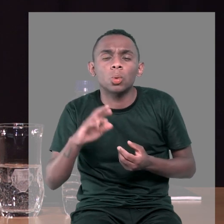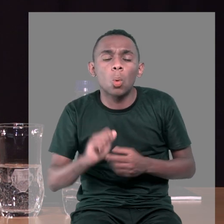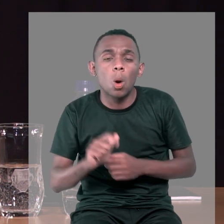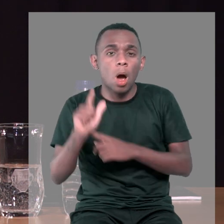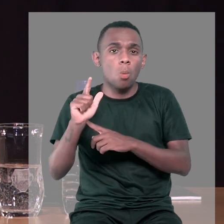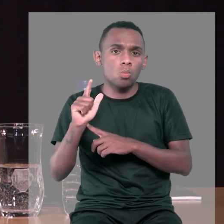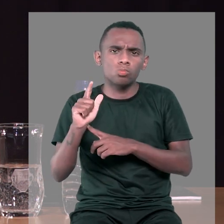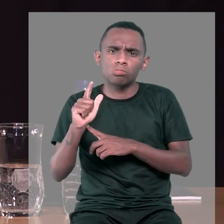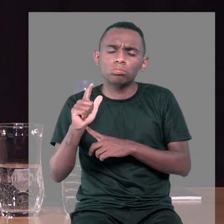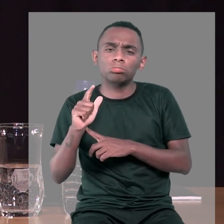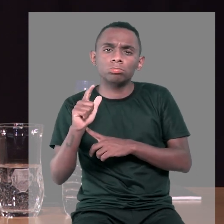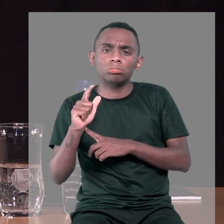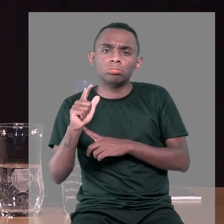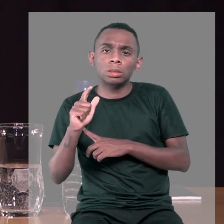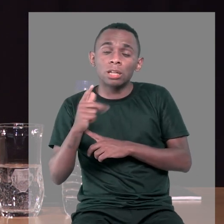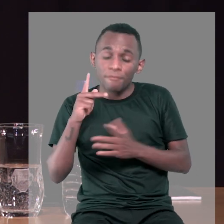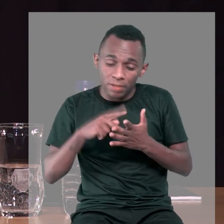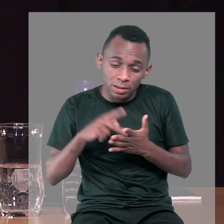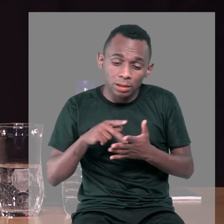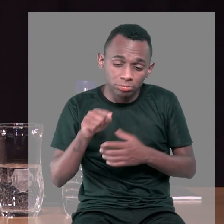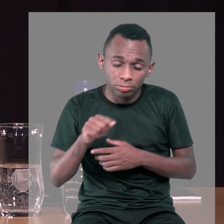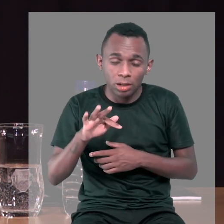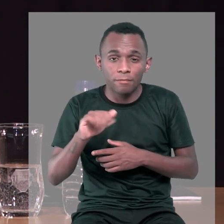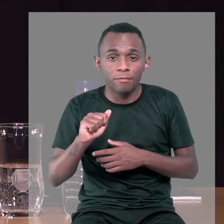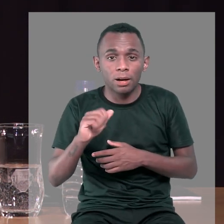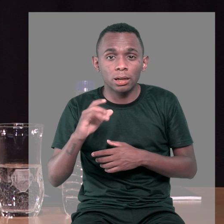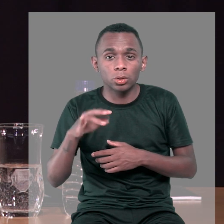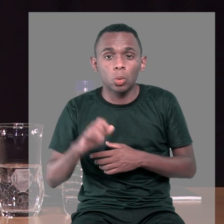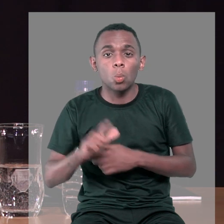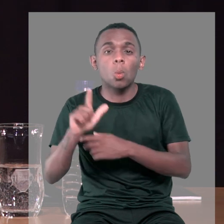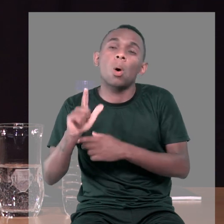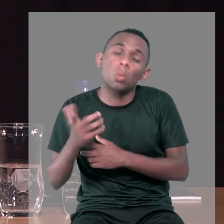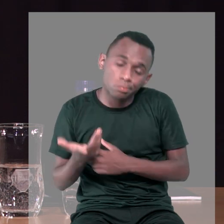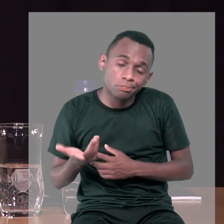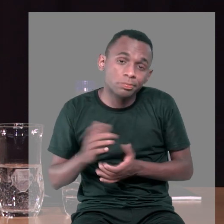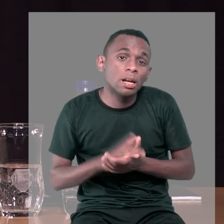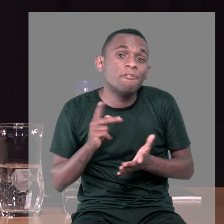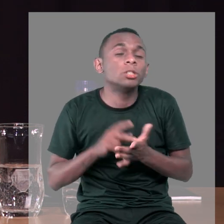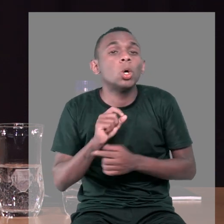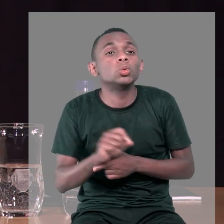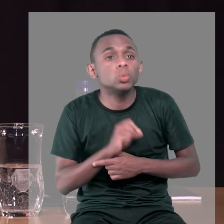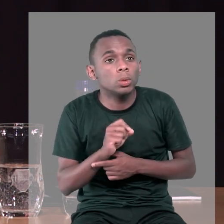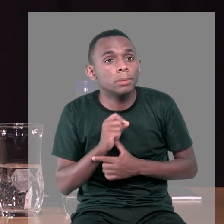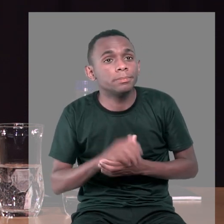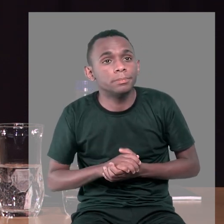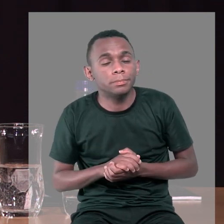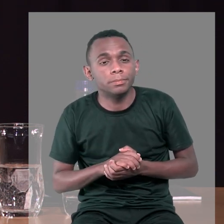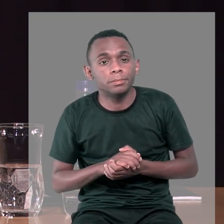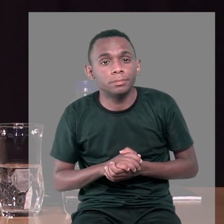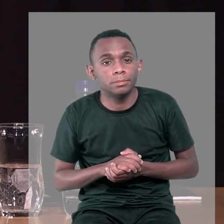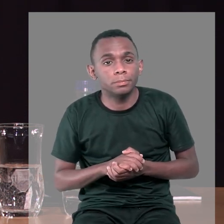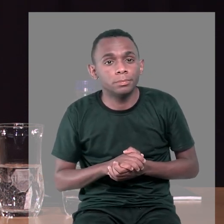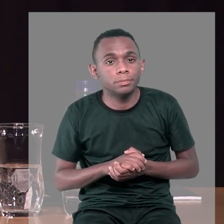dos fatos. A verdade factual se diferencia de uma verdade lógica. A verdade lógica, ela não depende dos fatos. Ela é uma verdade meramente